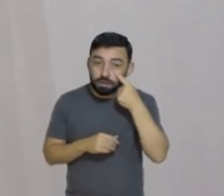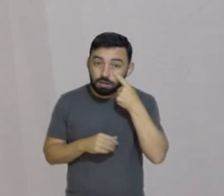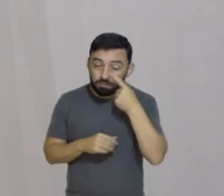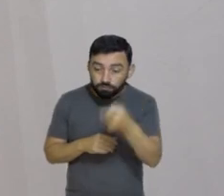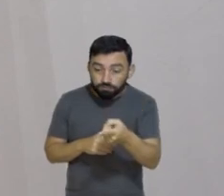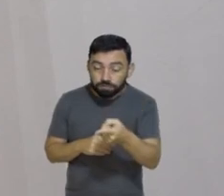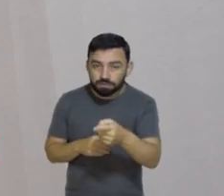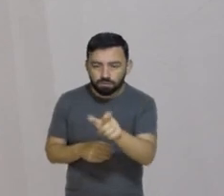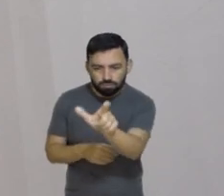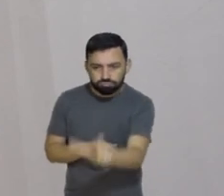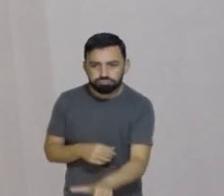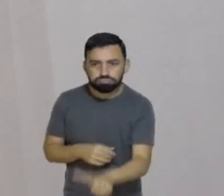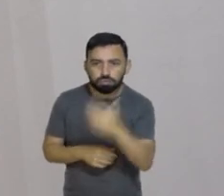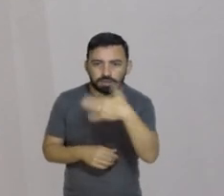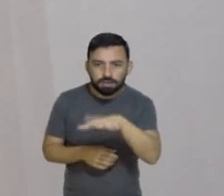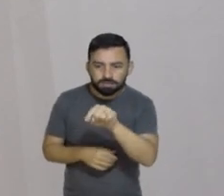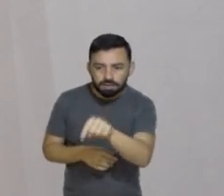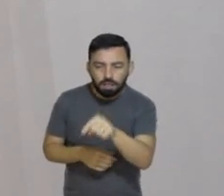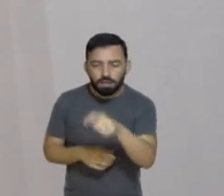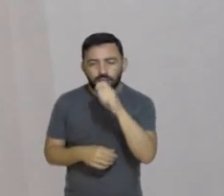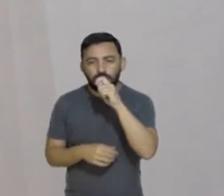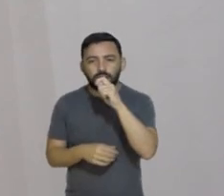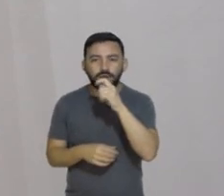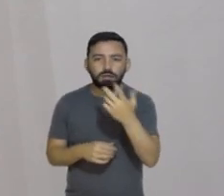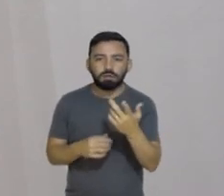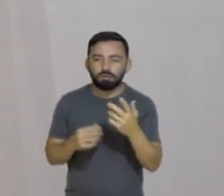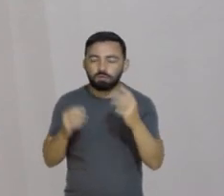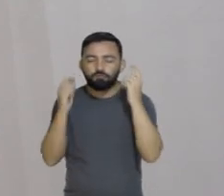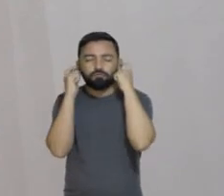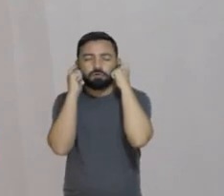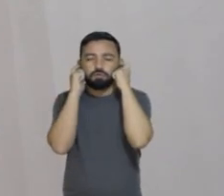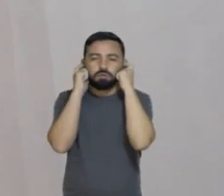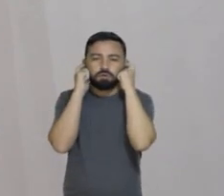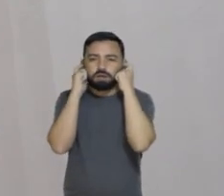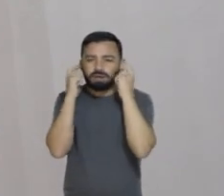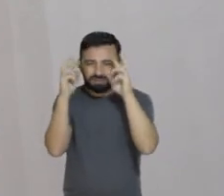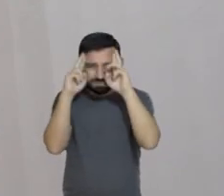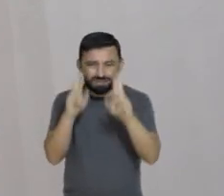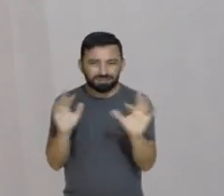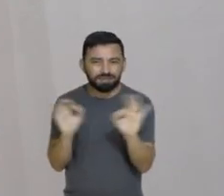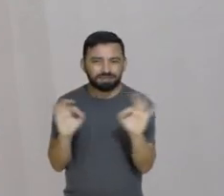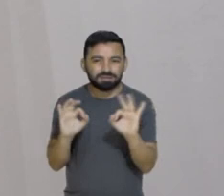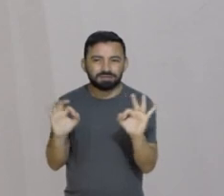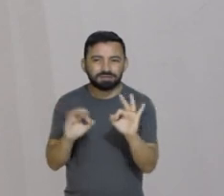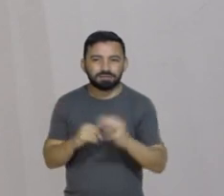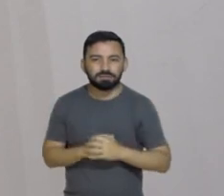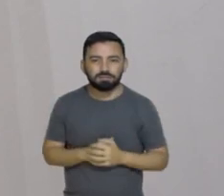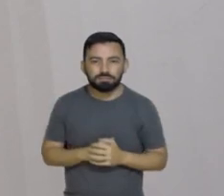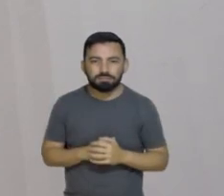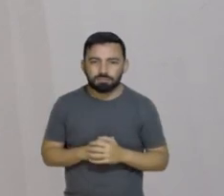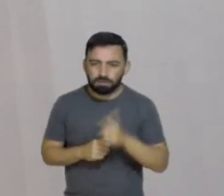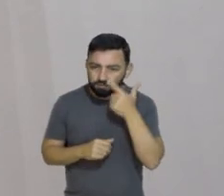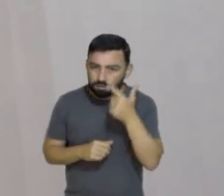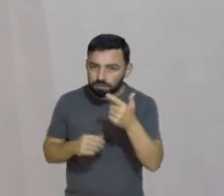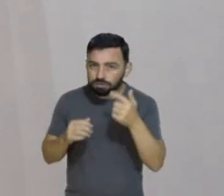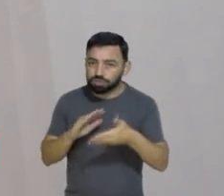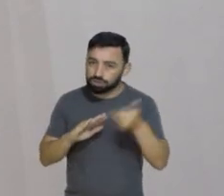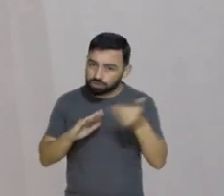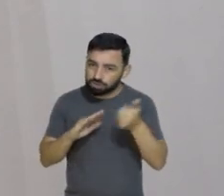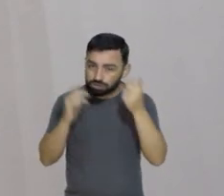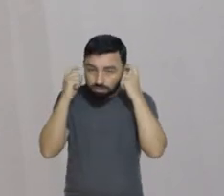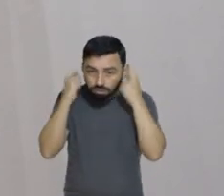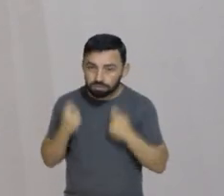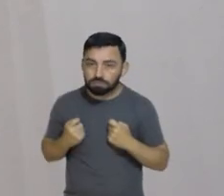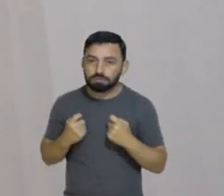chapado. Eu ministrei uma palestra, o cara com fone de ouvido, nem respeito tem. Eu falei, tire o fone, tire o fone,